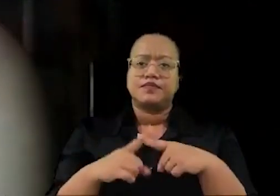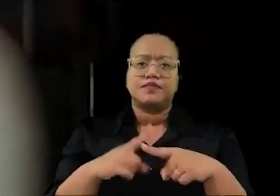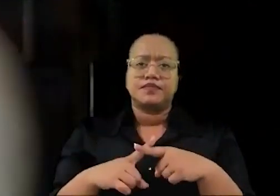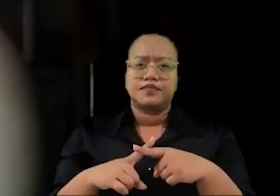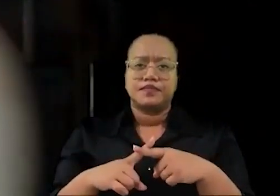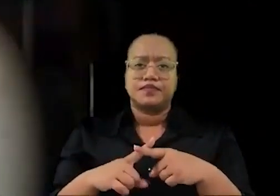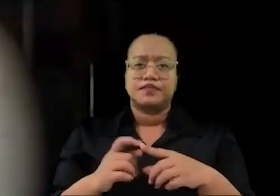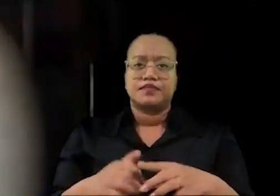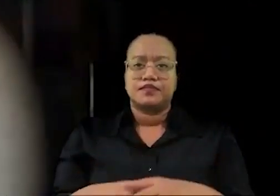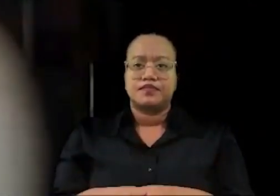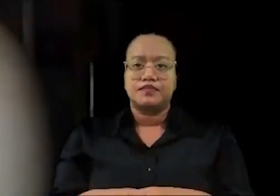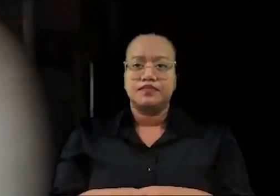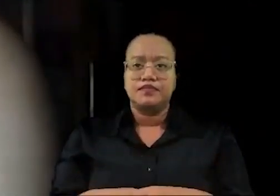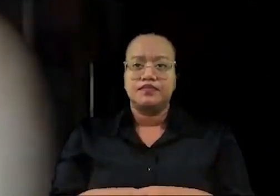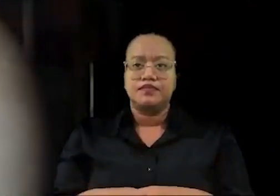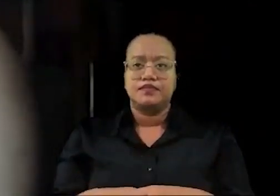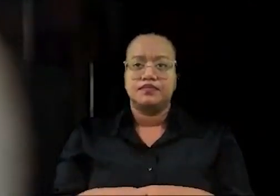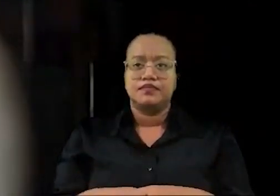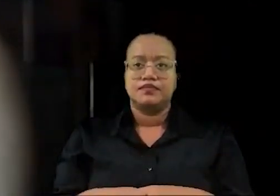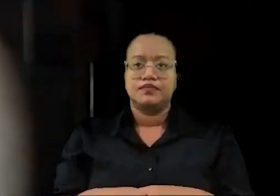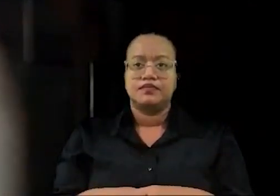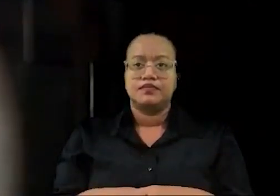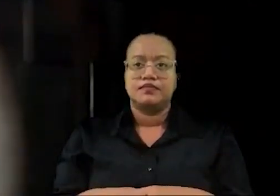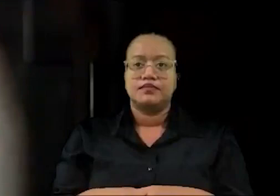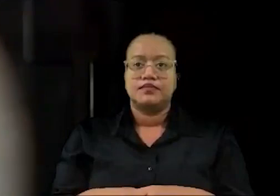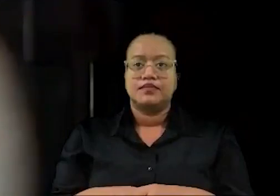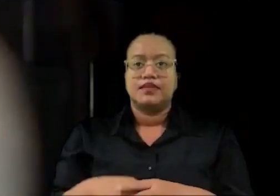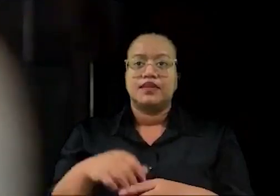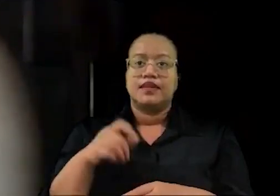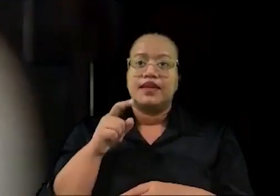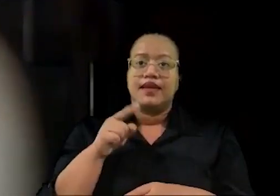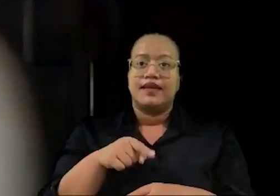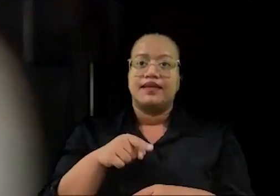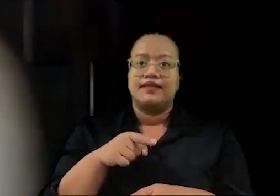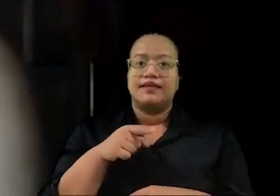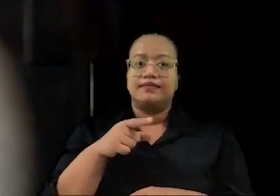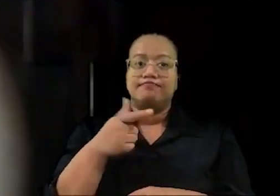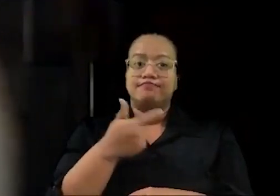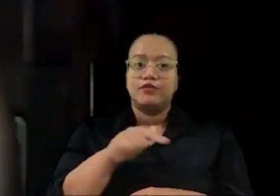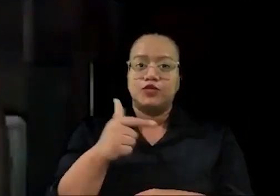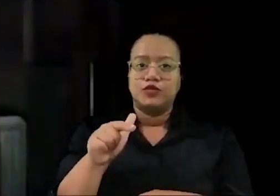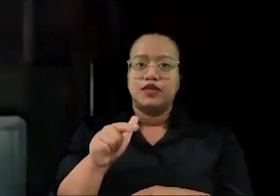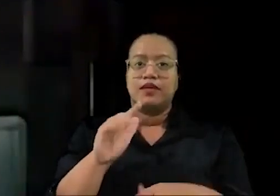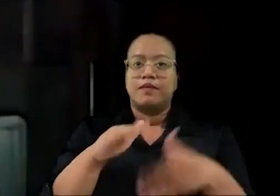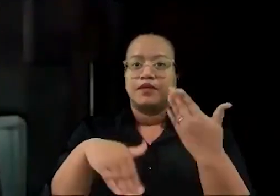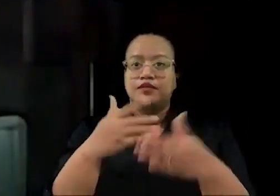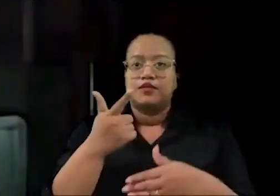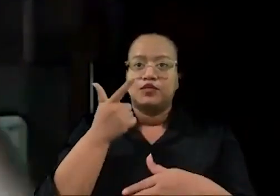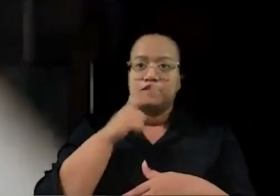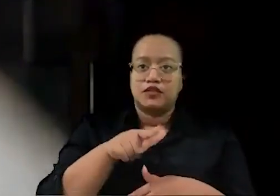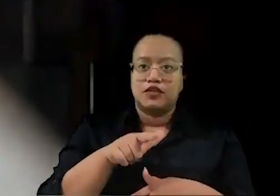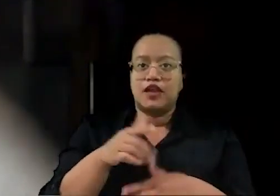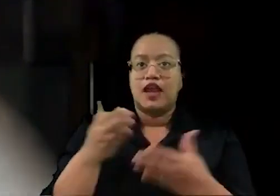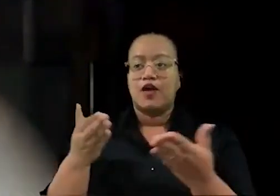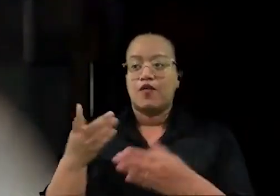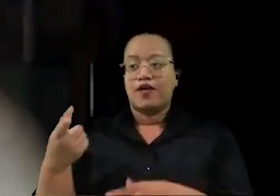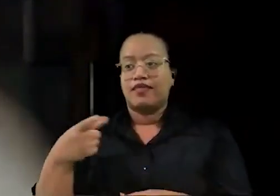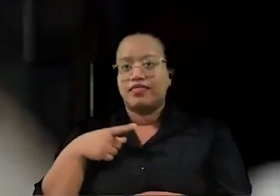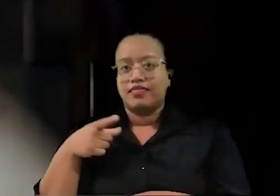uma coisa é você não ter e passar a ter. Outra coisa é você ter, passar a não ter. Então,